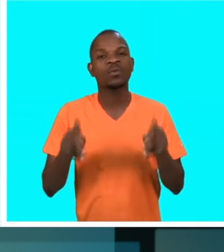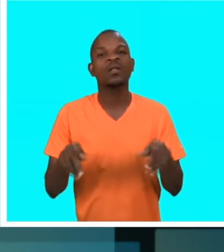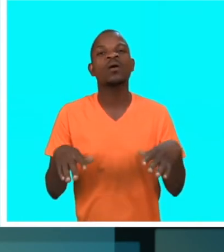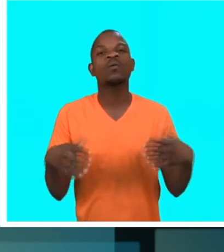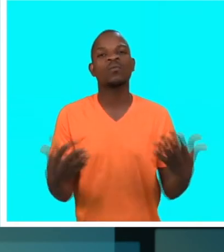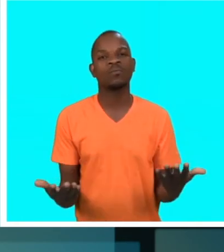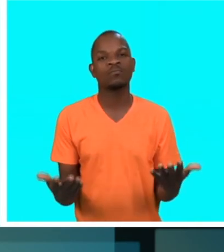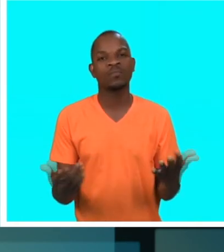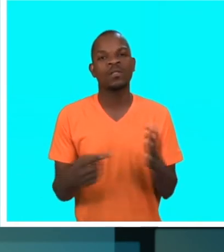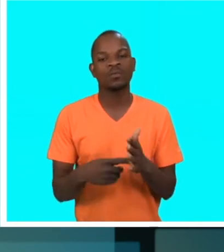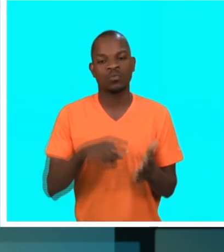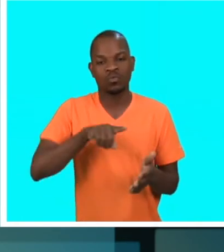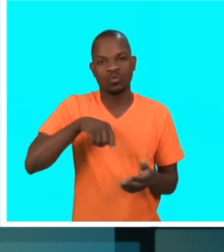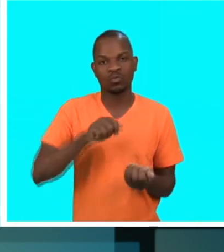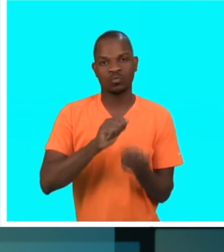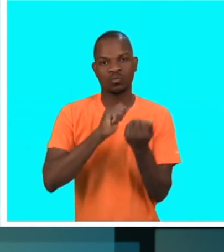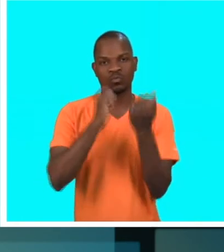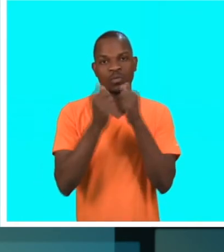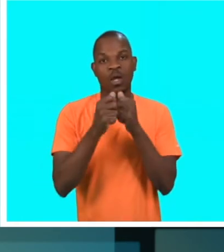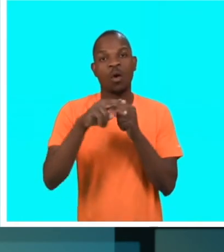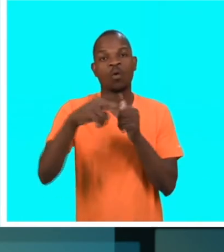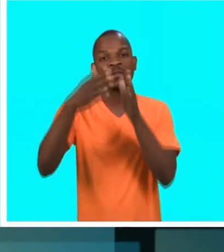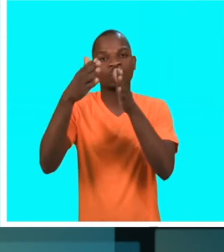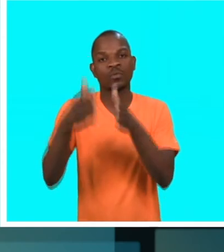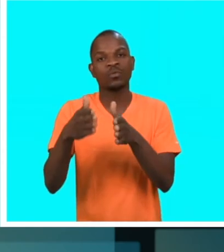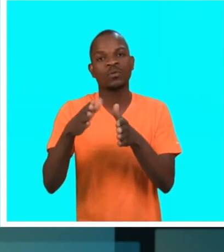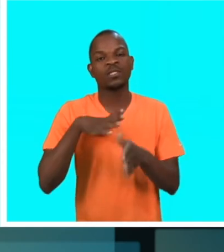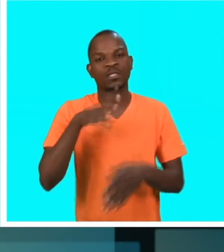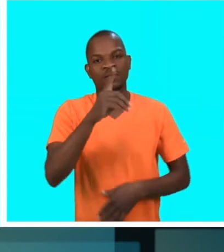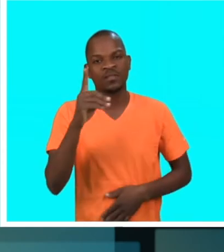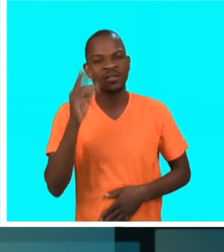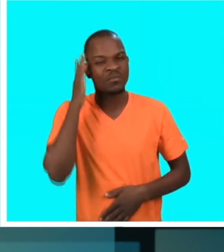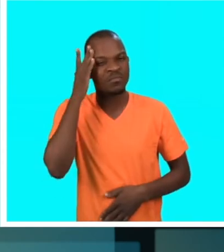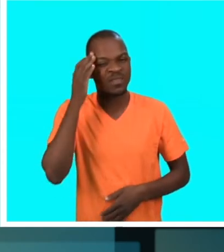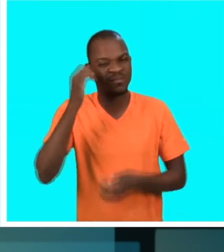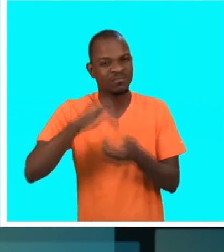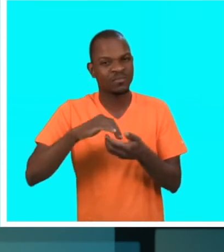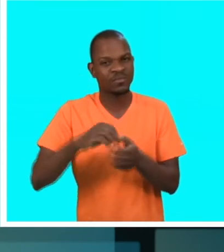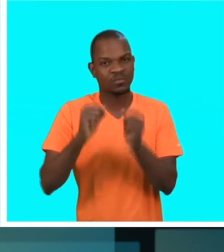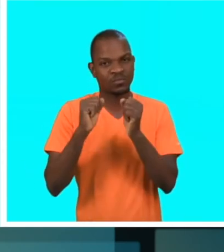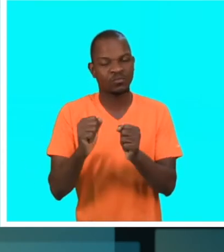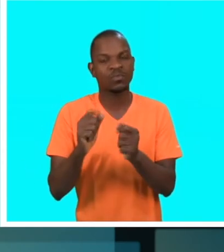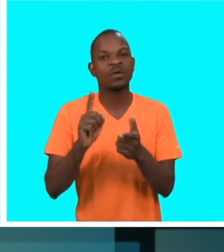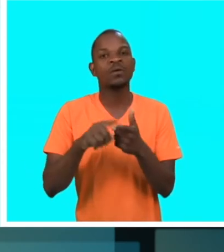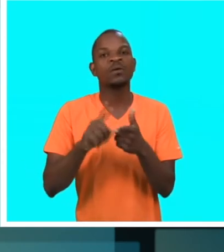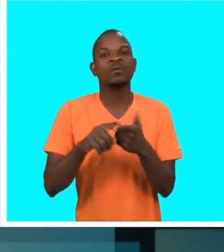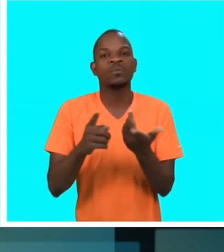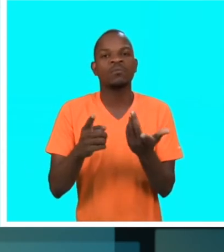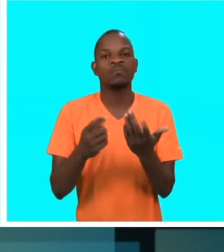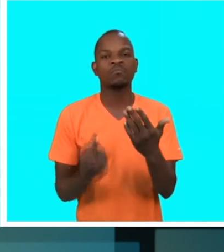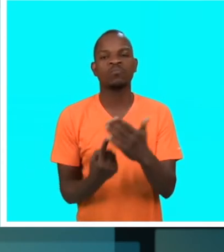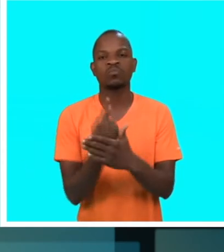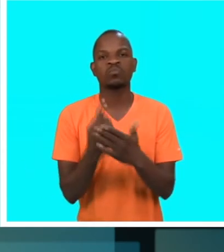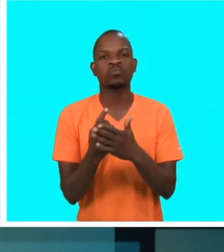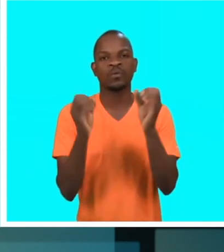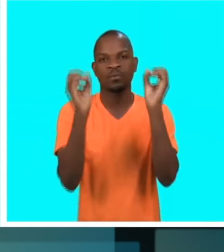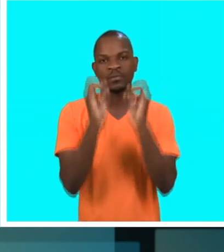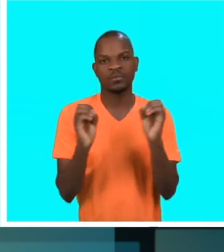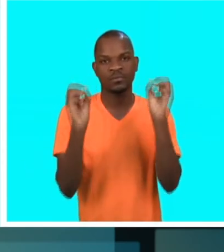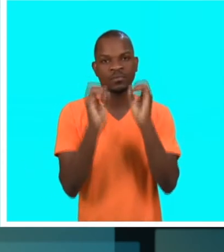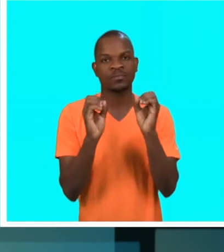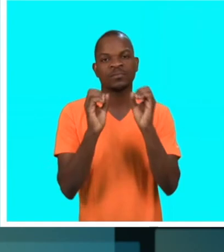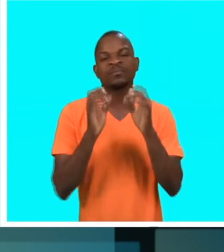é de nos pôr na pele do outro, de pensarmos por ele e para ele, coisas que muito